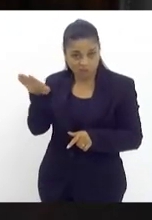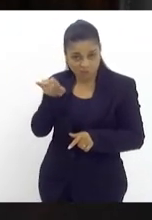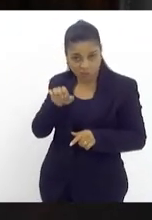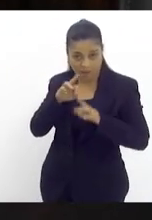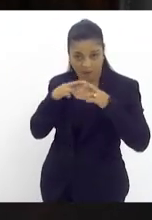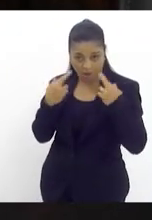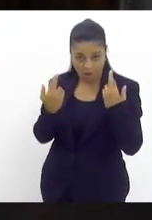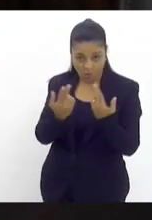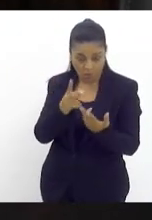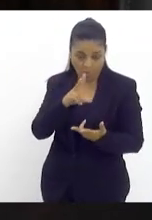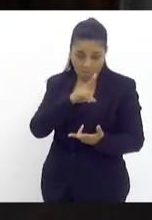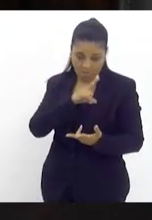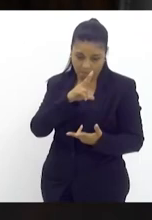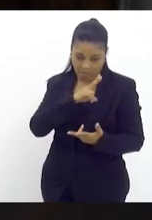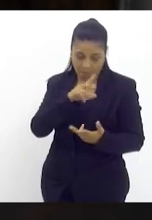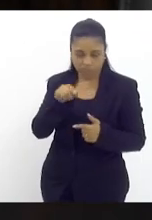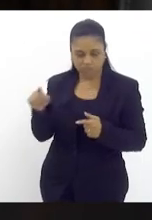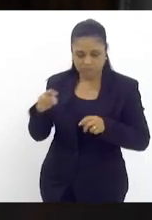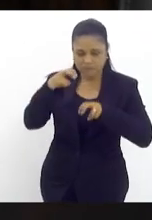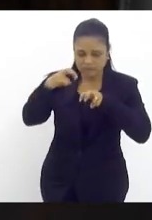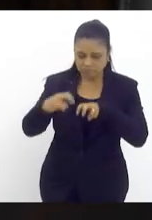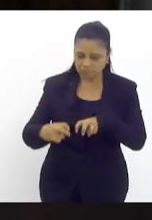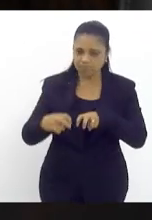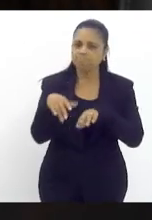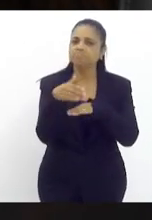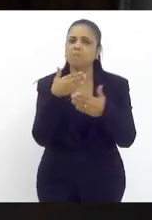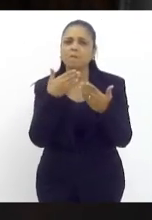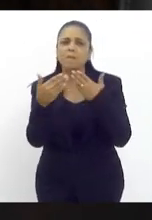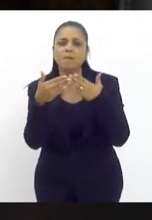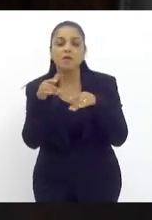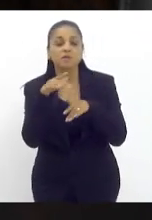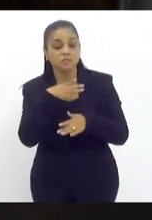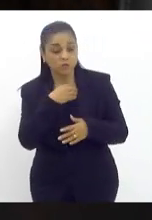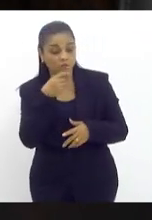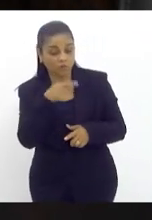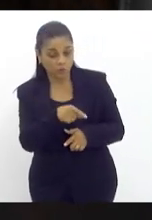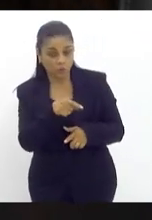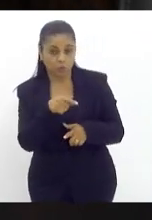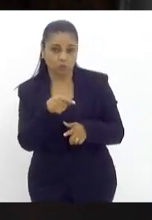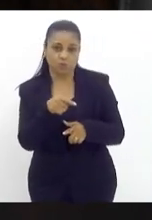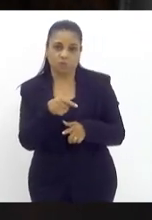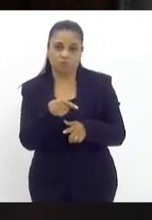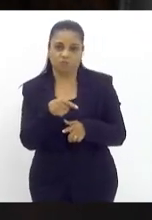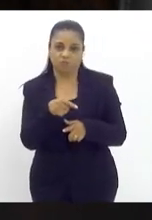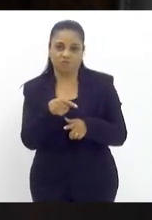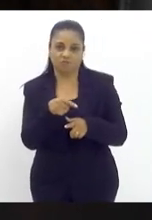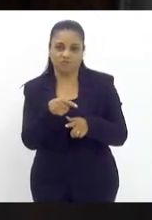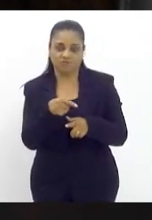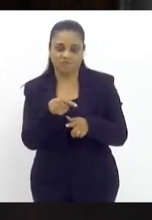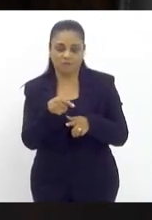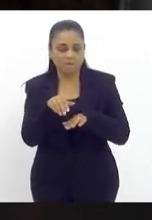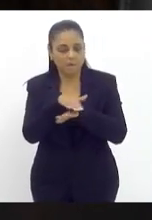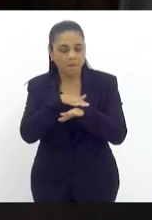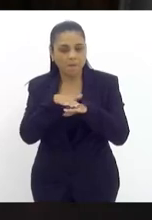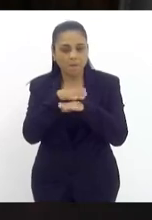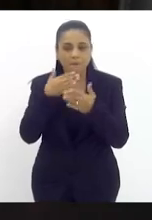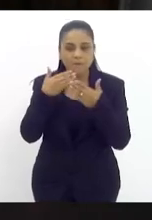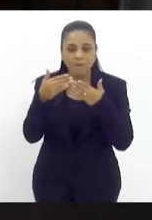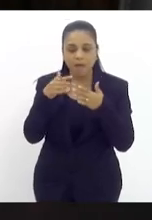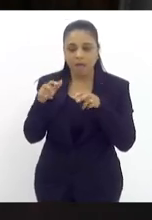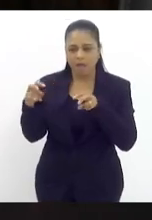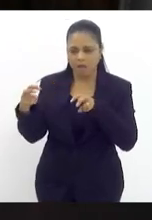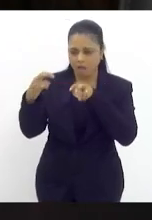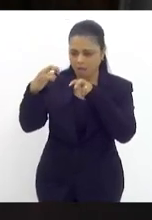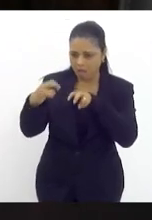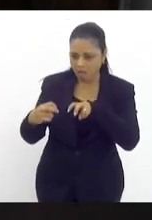reunião individualizada, vem cá, senta aqui que eu quero conversar sobre o seu filho. Né? Pô, caramba,